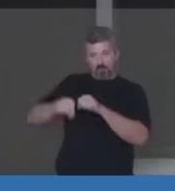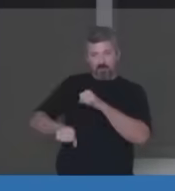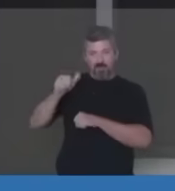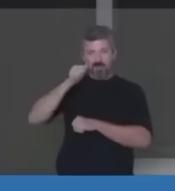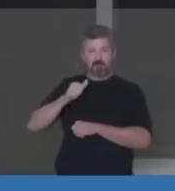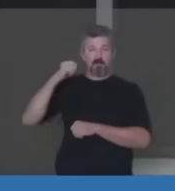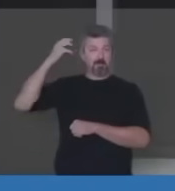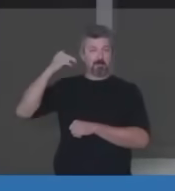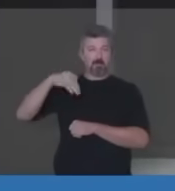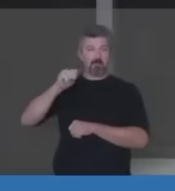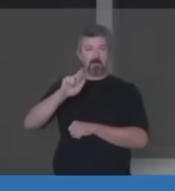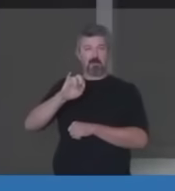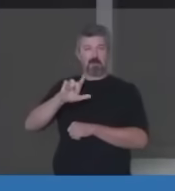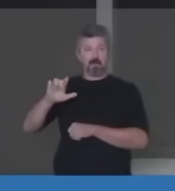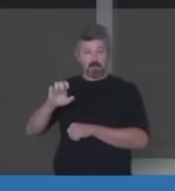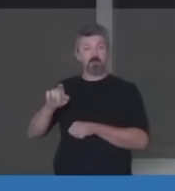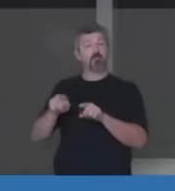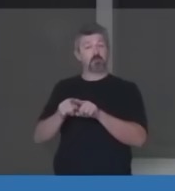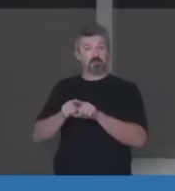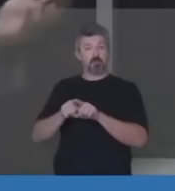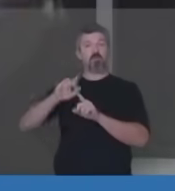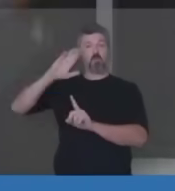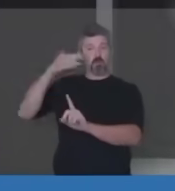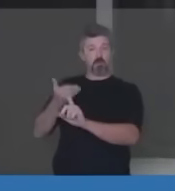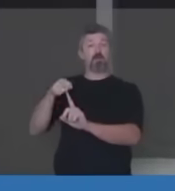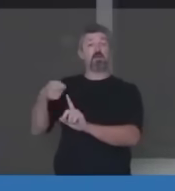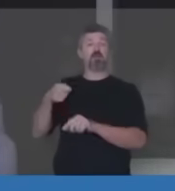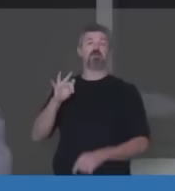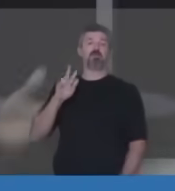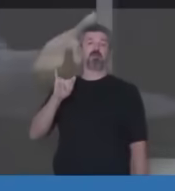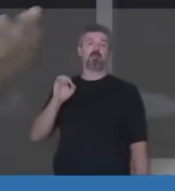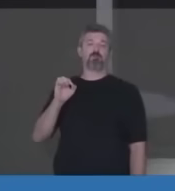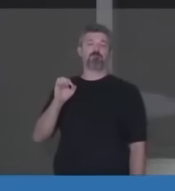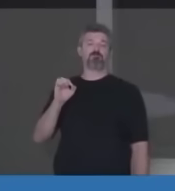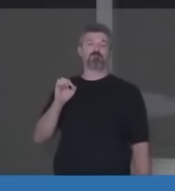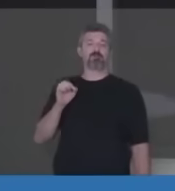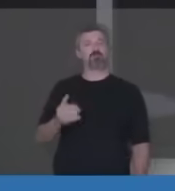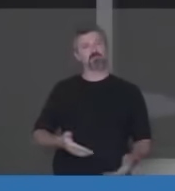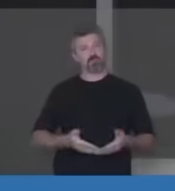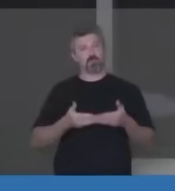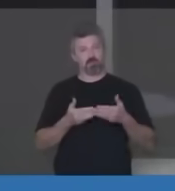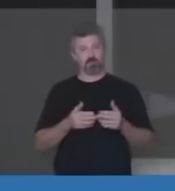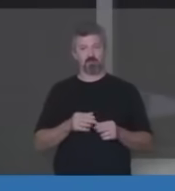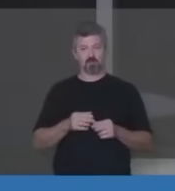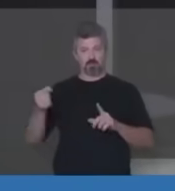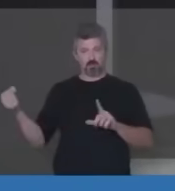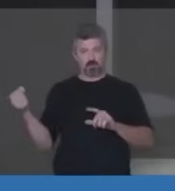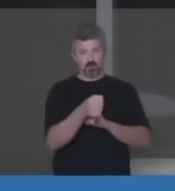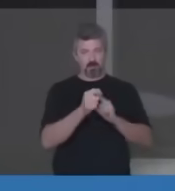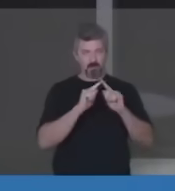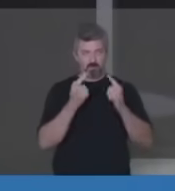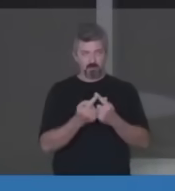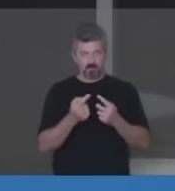companheira Marielle Franco, bem, ele também foi homenageado por Flávio Bolsonaro na Alerje. Vamos lá, gente. Nomeação em